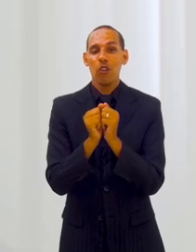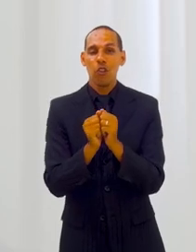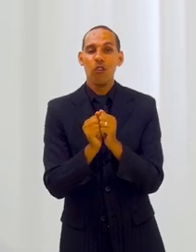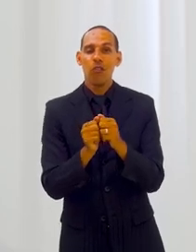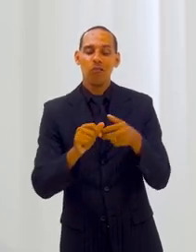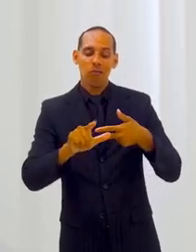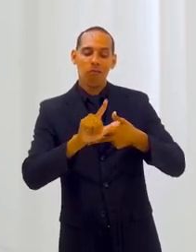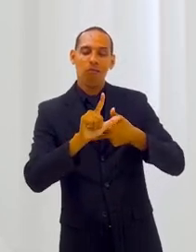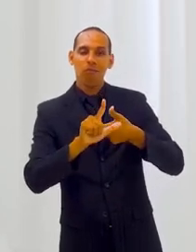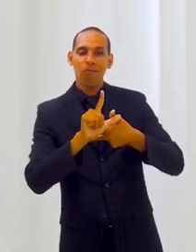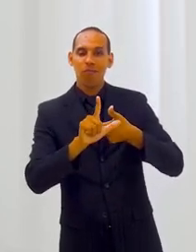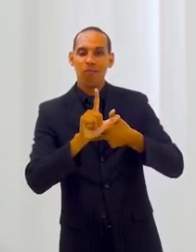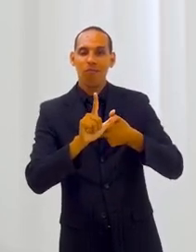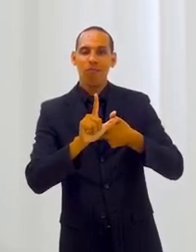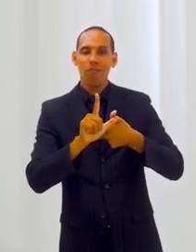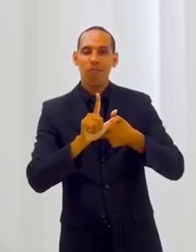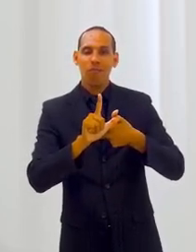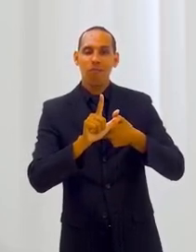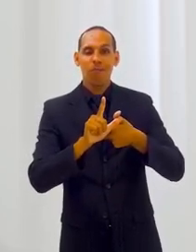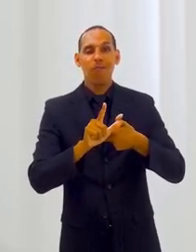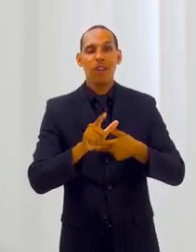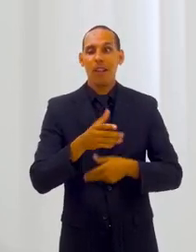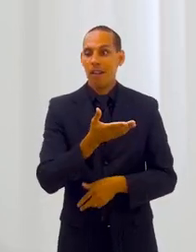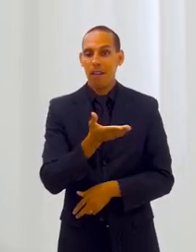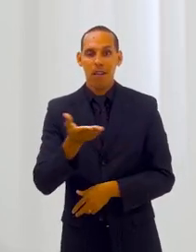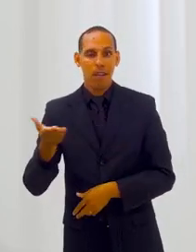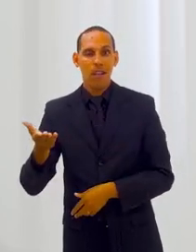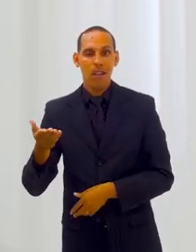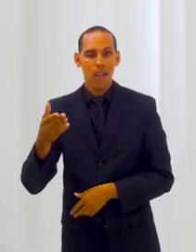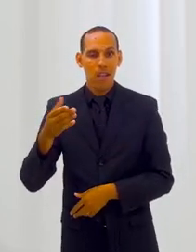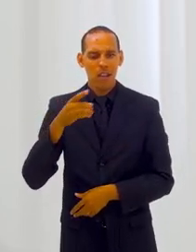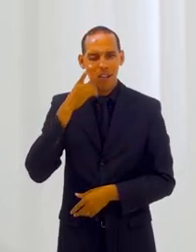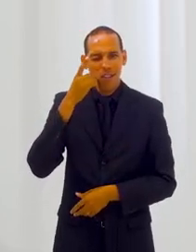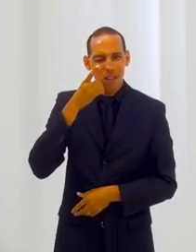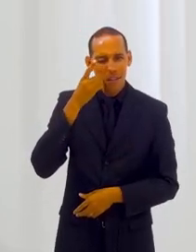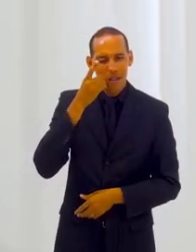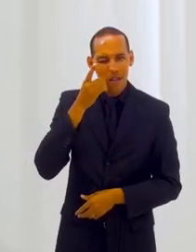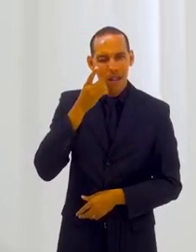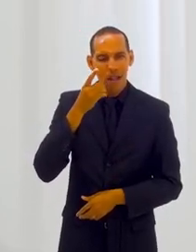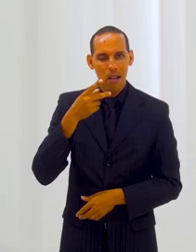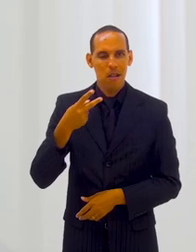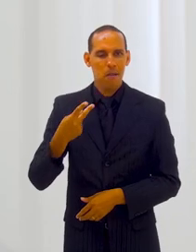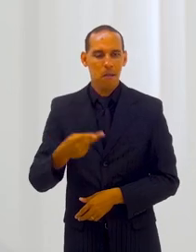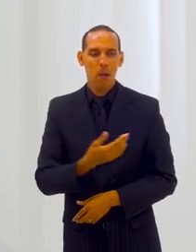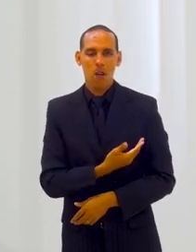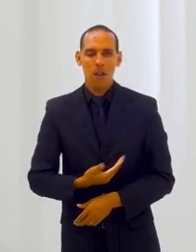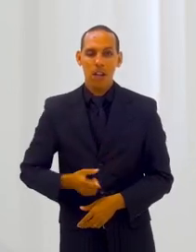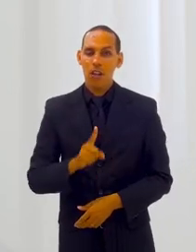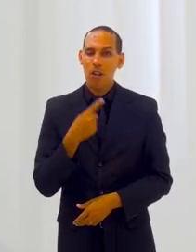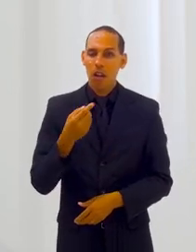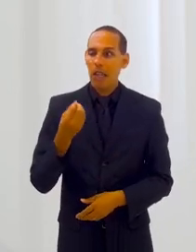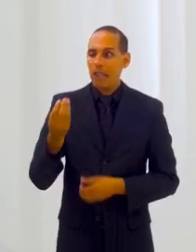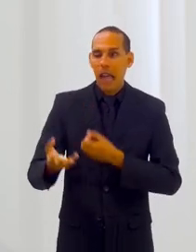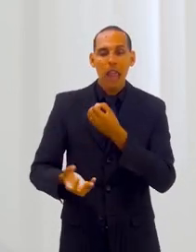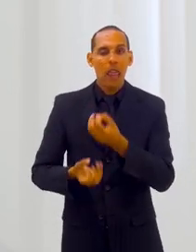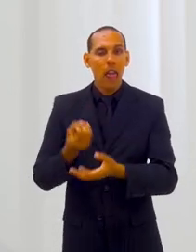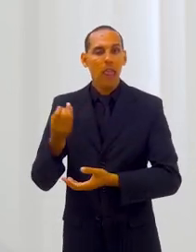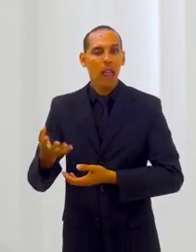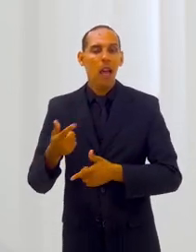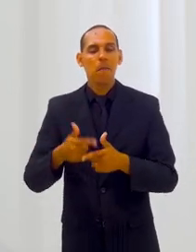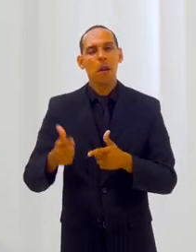Poder Legislativo, levando aos nossos parlamentares os nossos problemas, as nossas